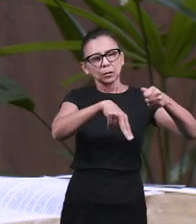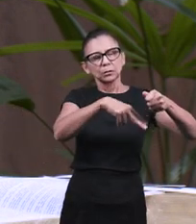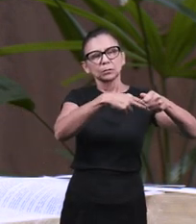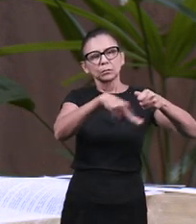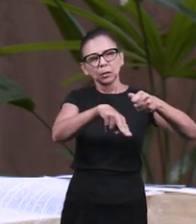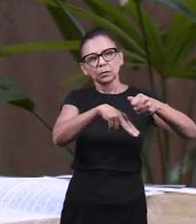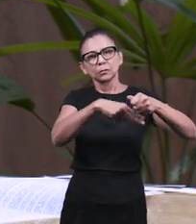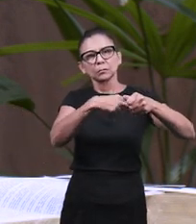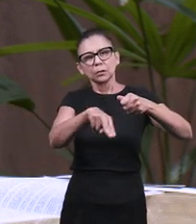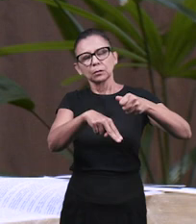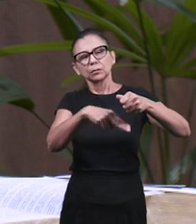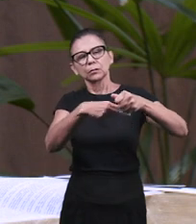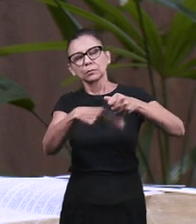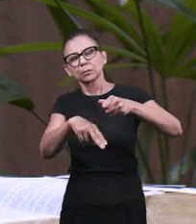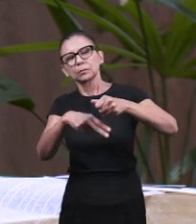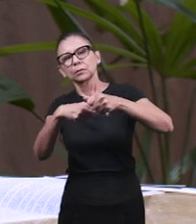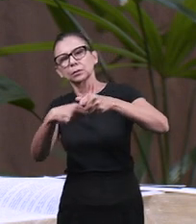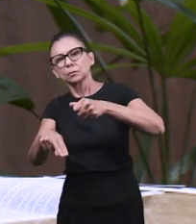podem tirar os pecados.